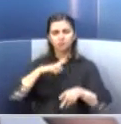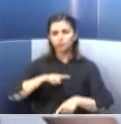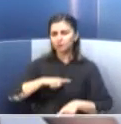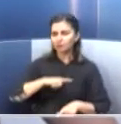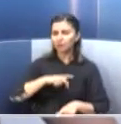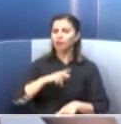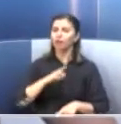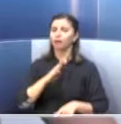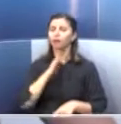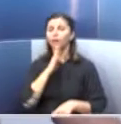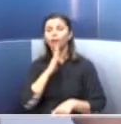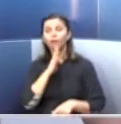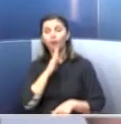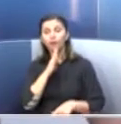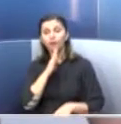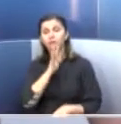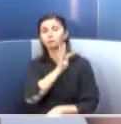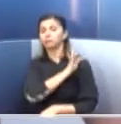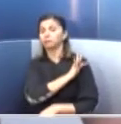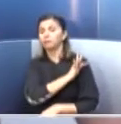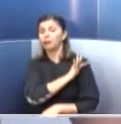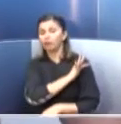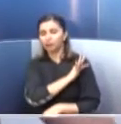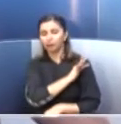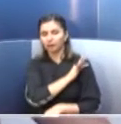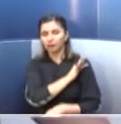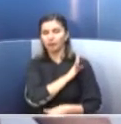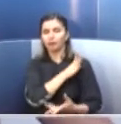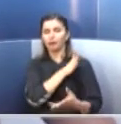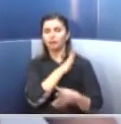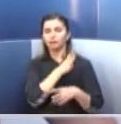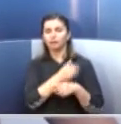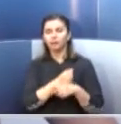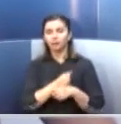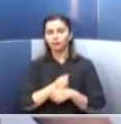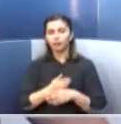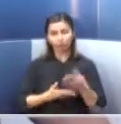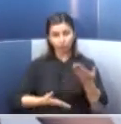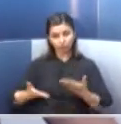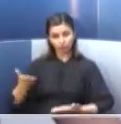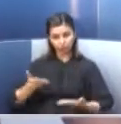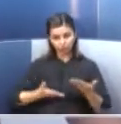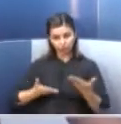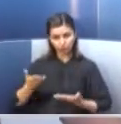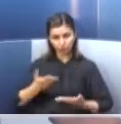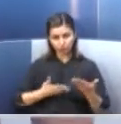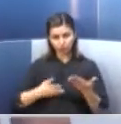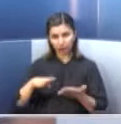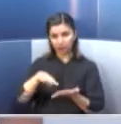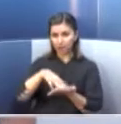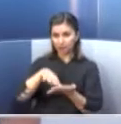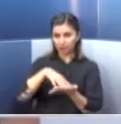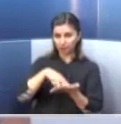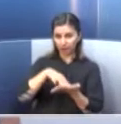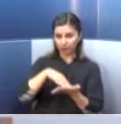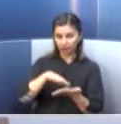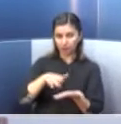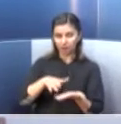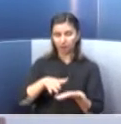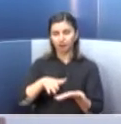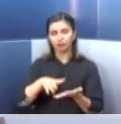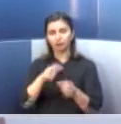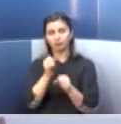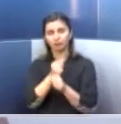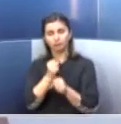da parte técnica, ou seja, os funcionários da Prefeitura Municipal, da Secretaria de Obras, do DLO,